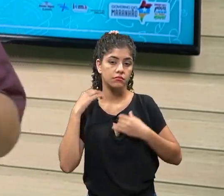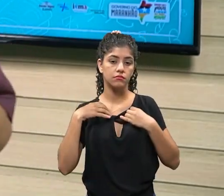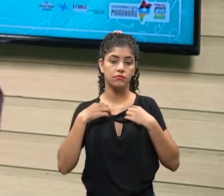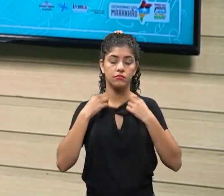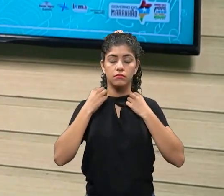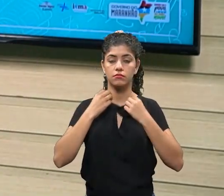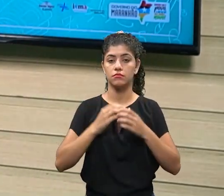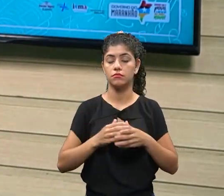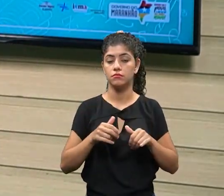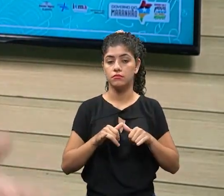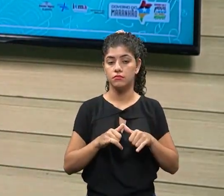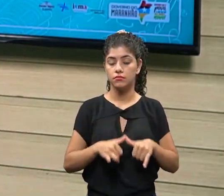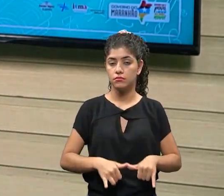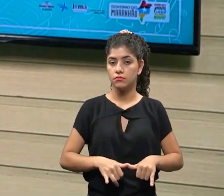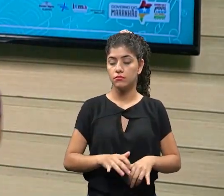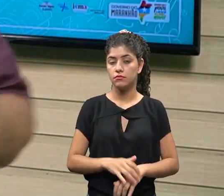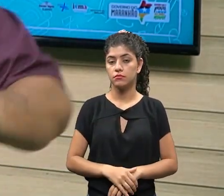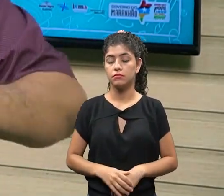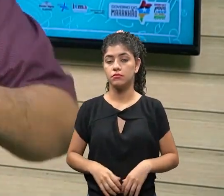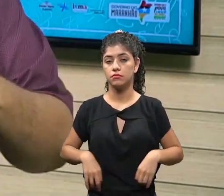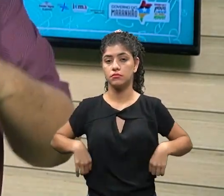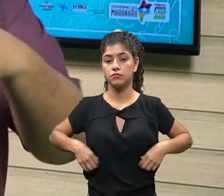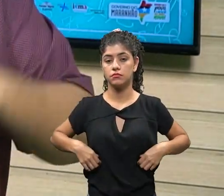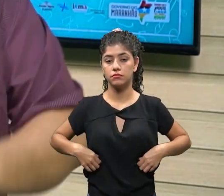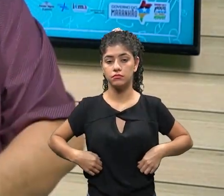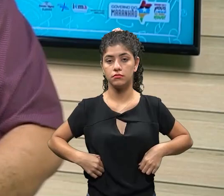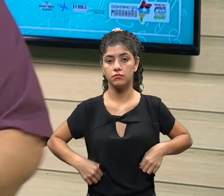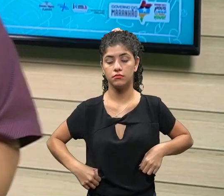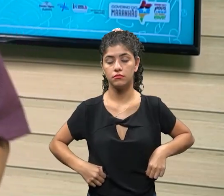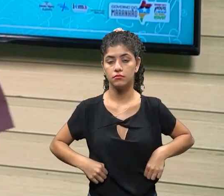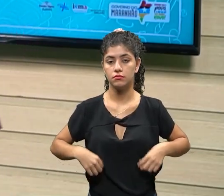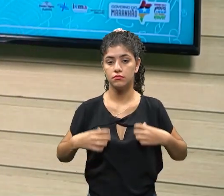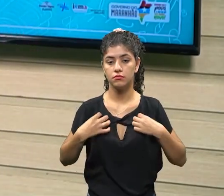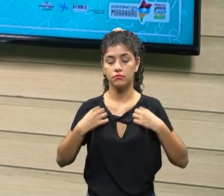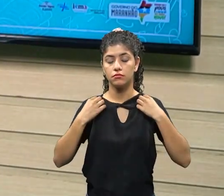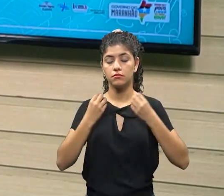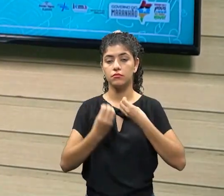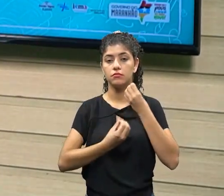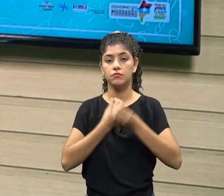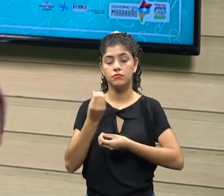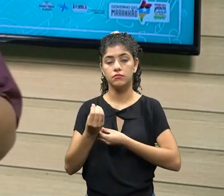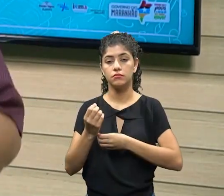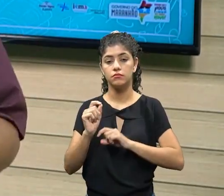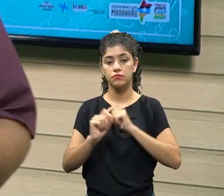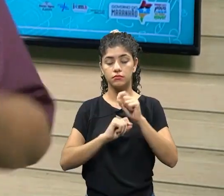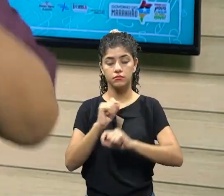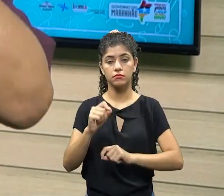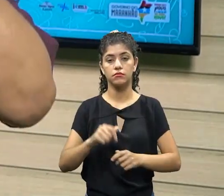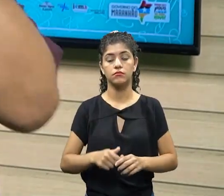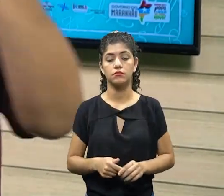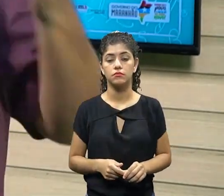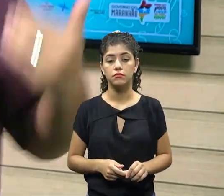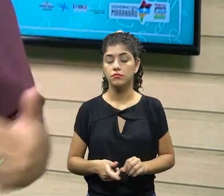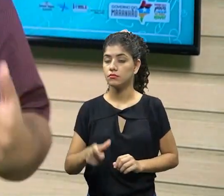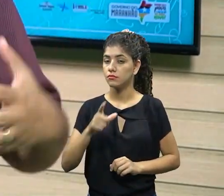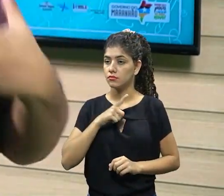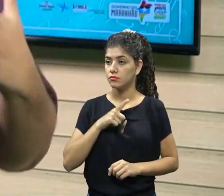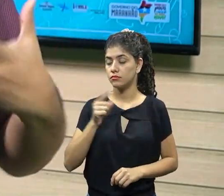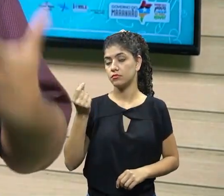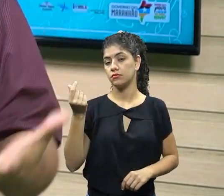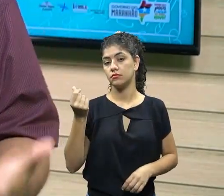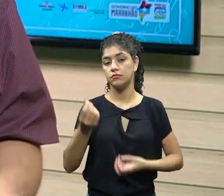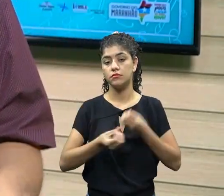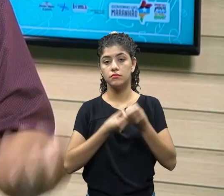permanente, ou ativa, ou circulante, tá bom? Mas como é que eu vou ter esse dinheiro? De que maneira eu vou